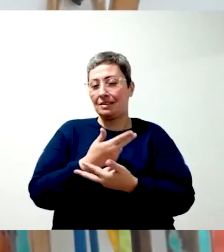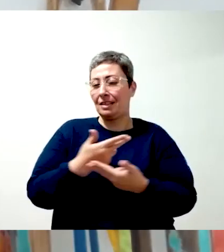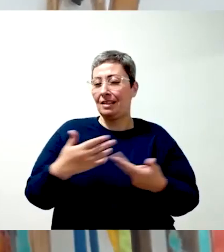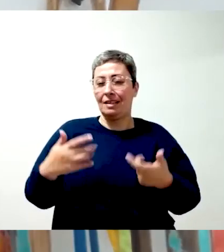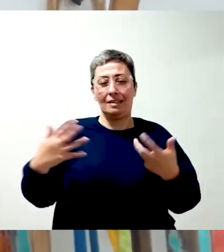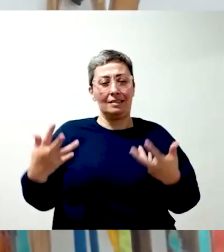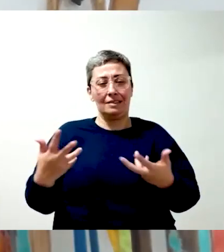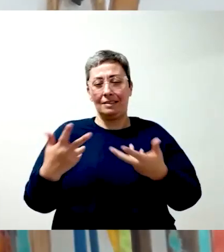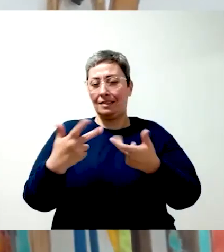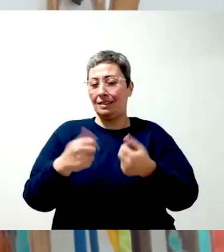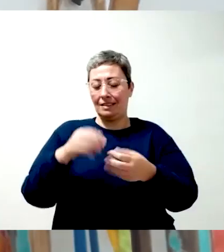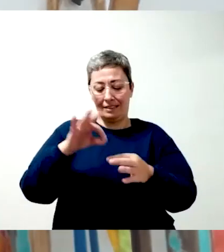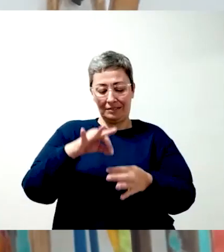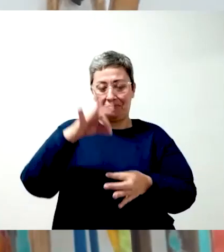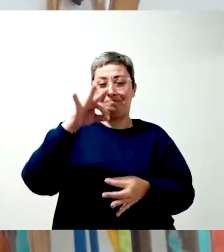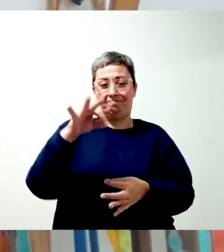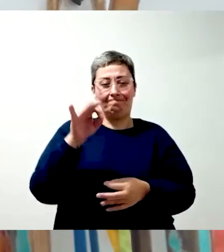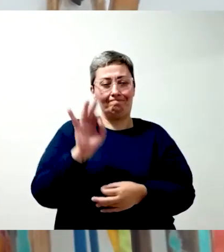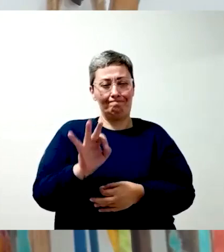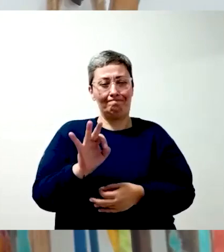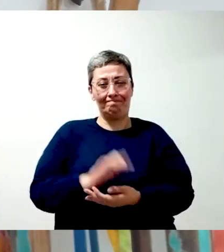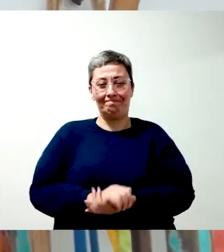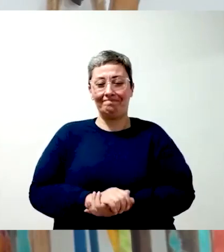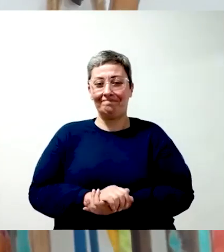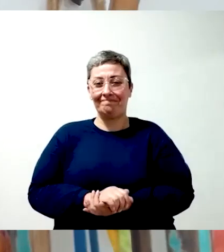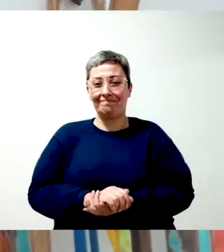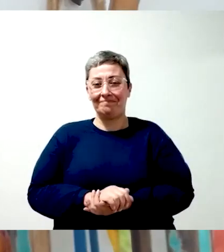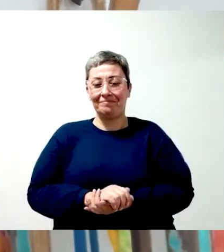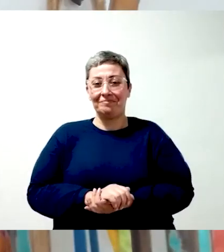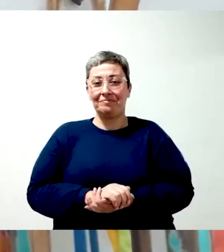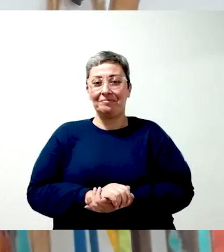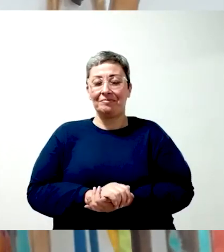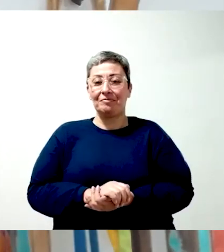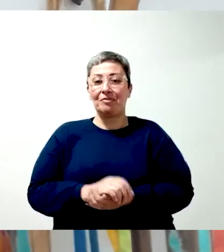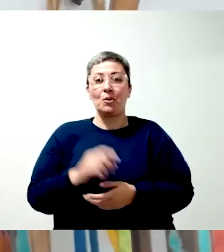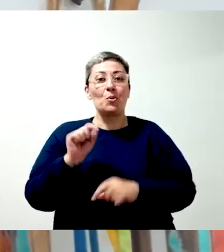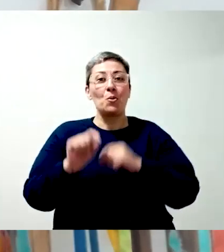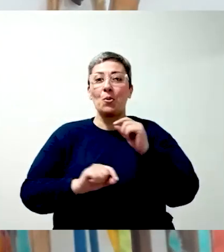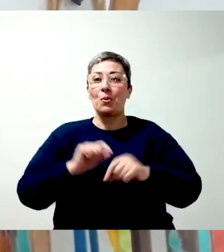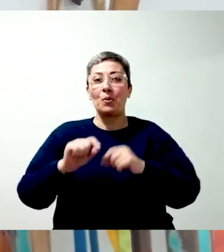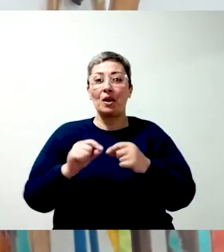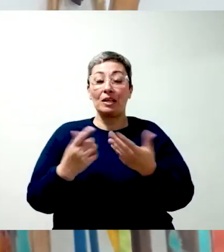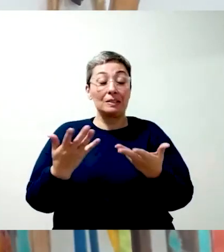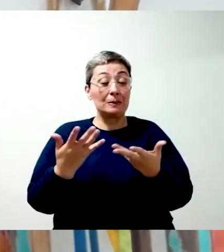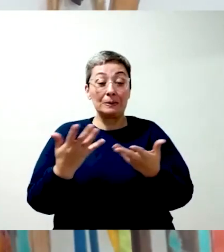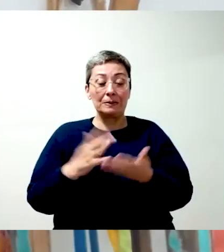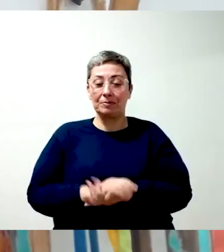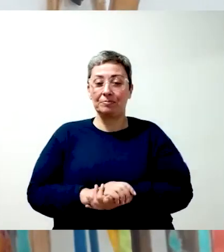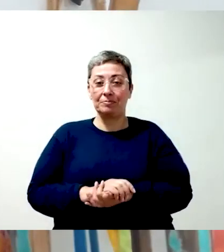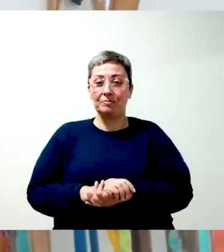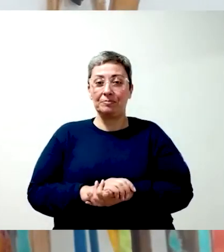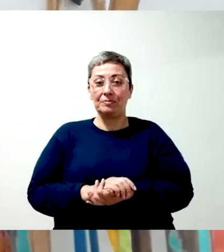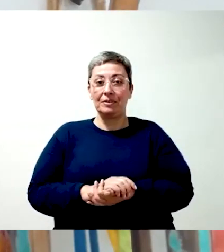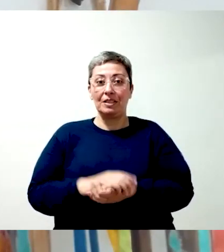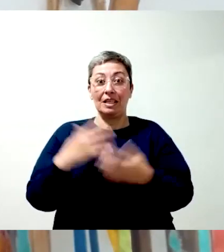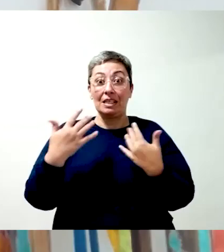São tantas as riquezas reveladas pra gente, não é? O que será que temos aqui?